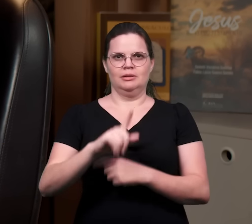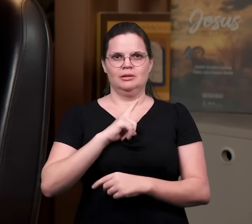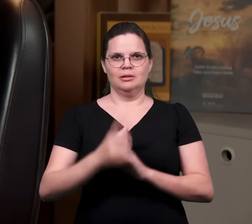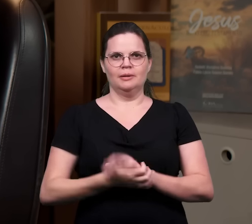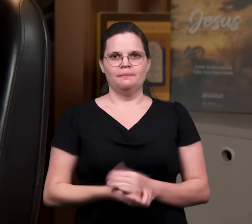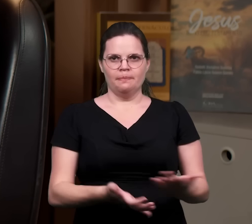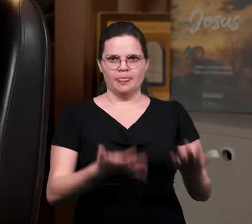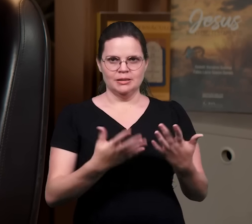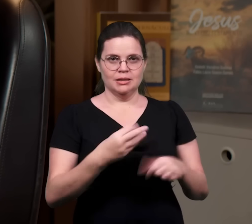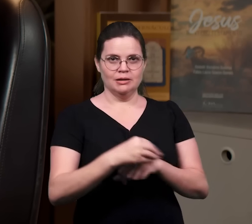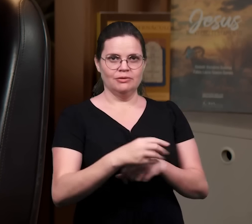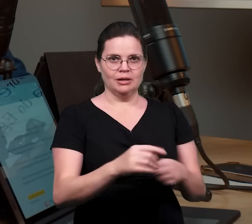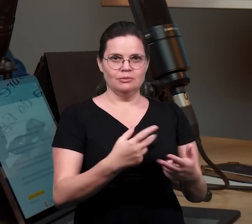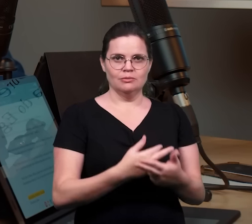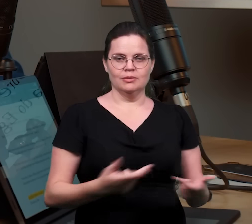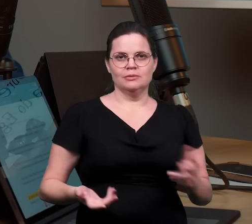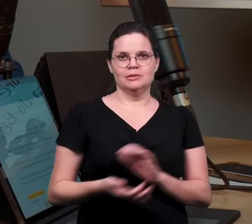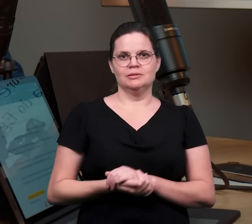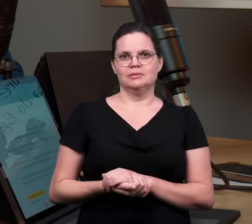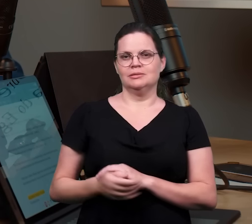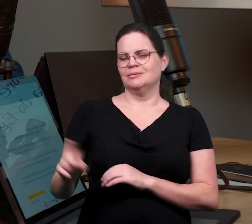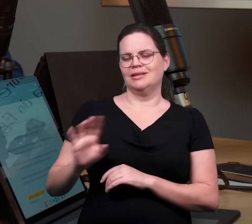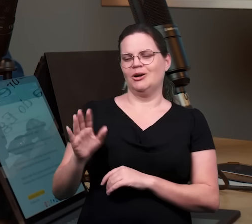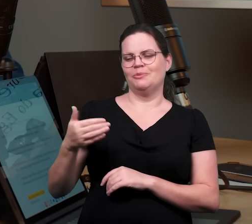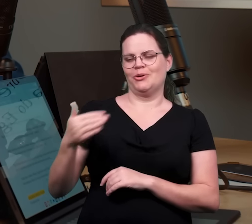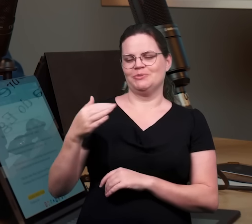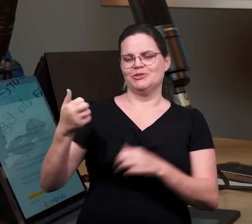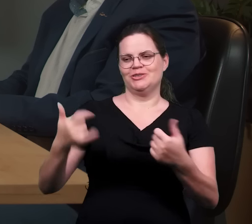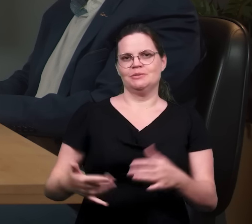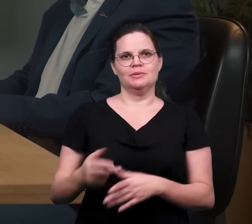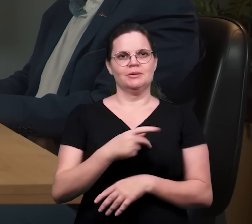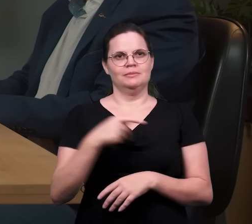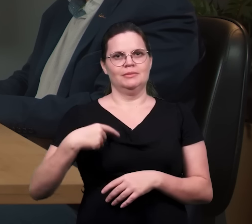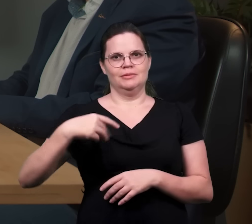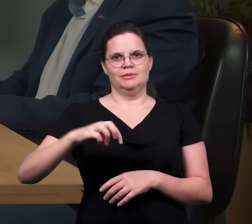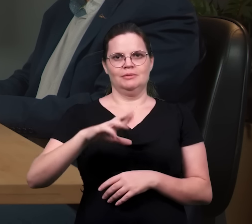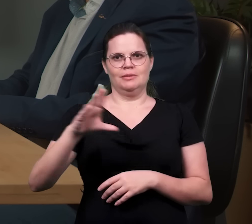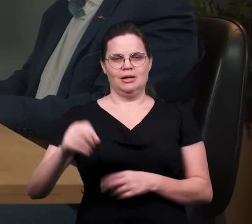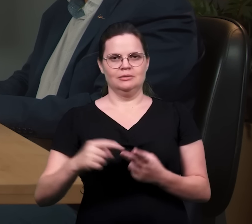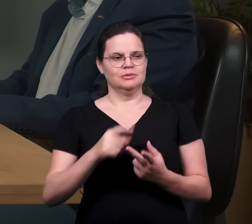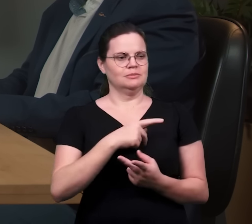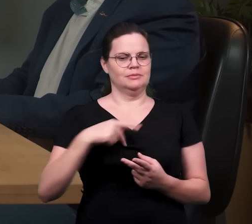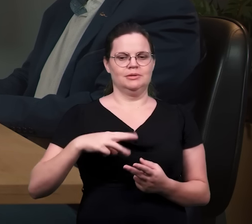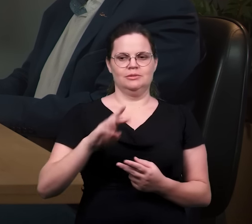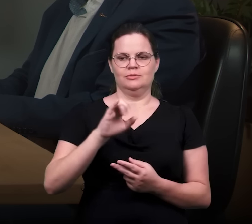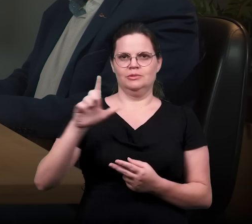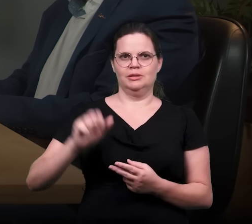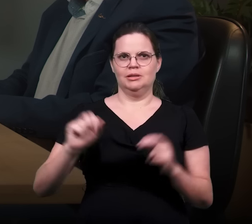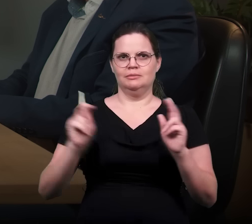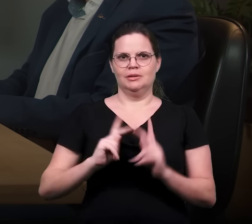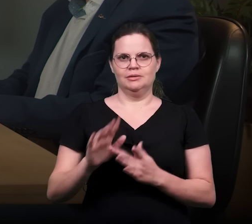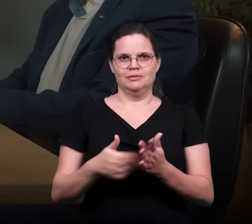Pastor William, mais algum comentário adicional? Vamos deixar para o próximo episódio. Amém. Pastor Marcos, Pastor William, Amém. a paz do